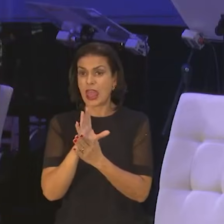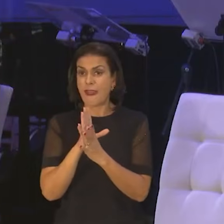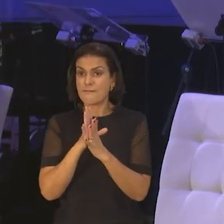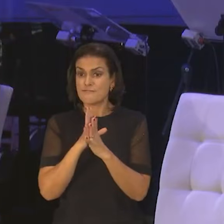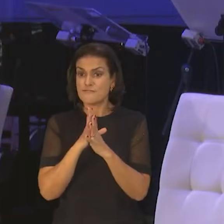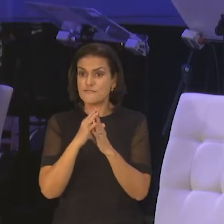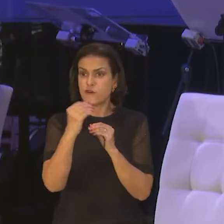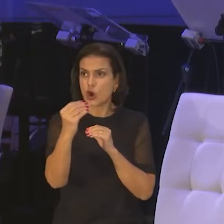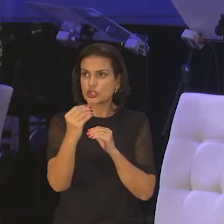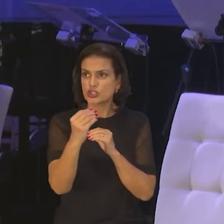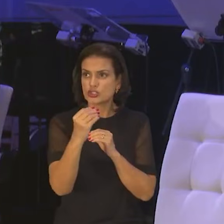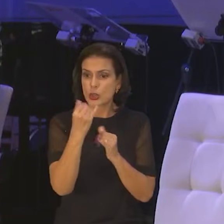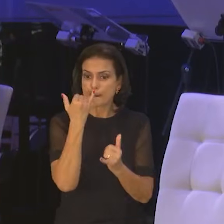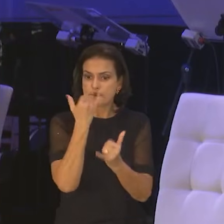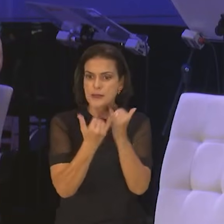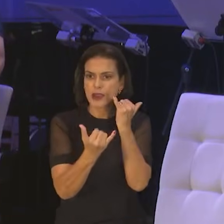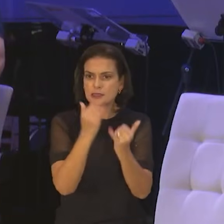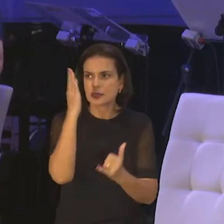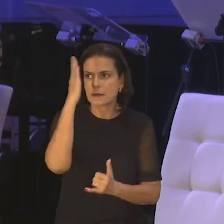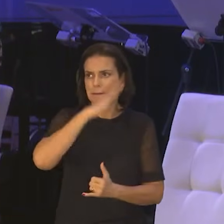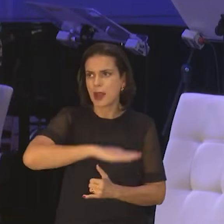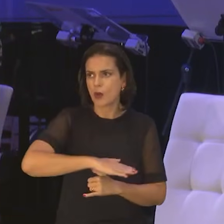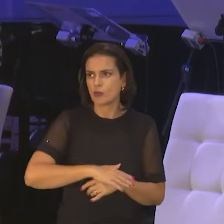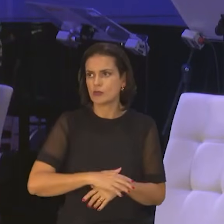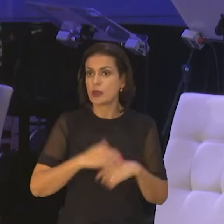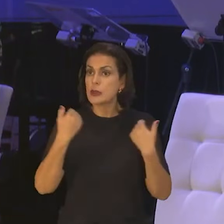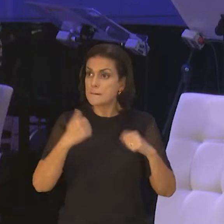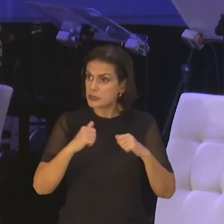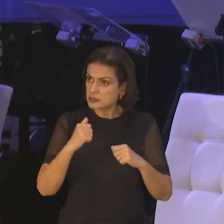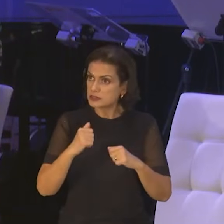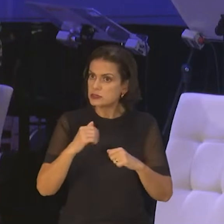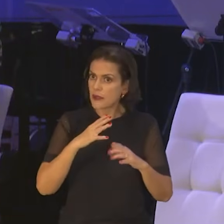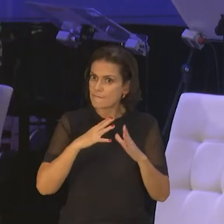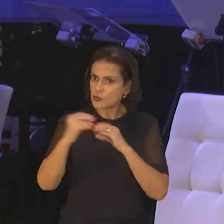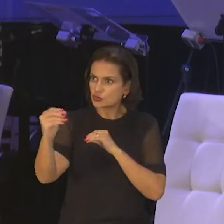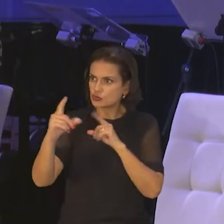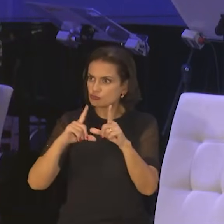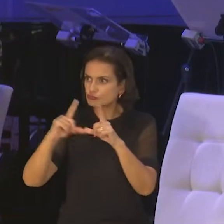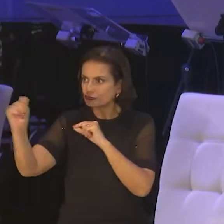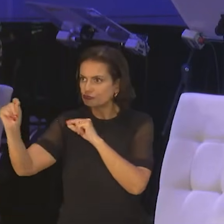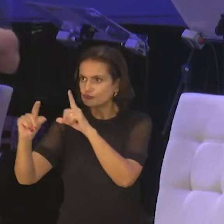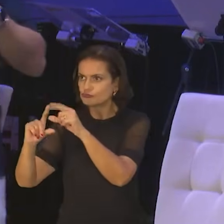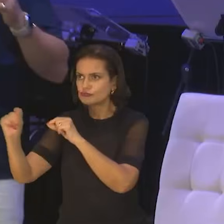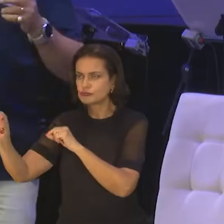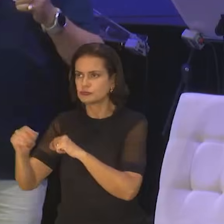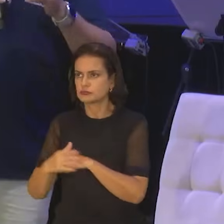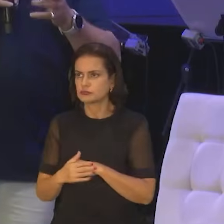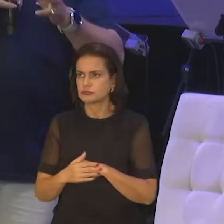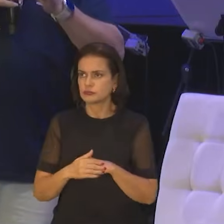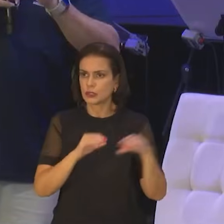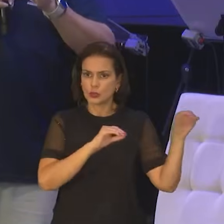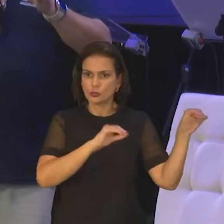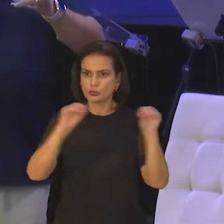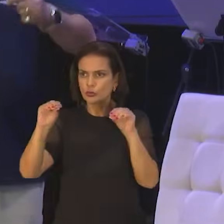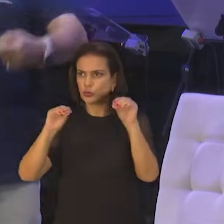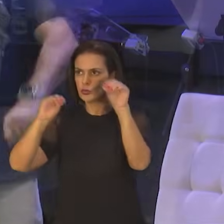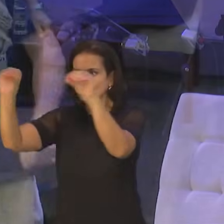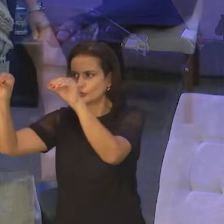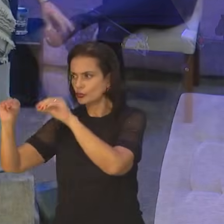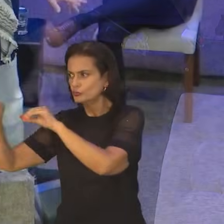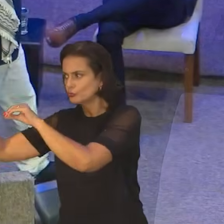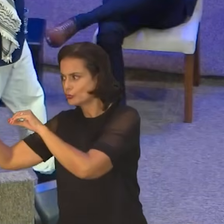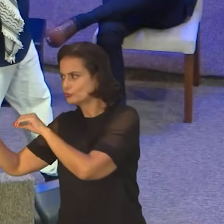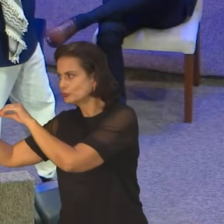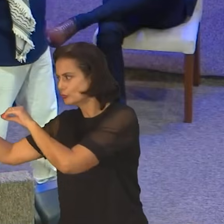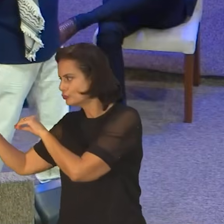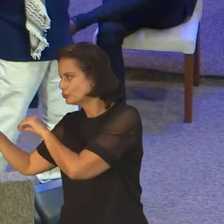Ele tem que fugir, né? Aprende a fugir. Eu saí da Colômbia fugindo para o lado amazônico,